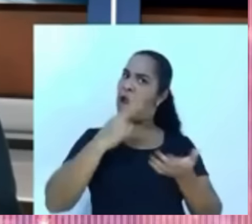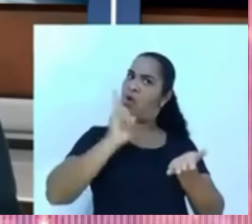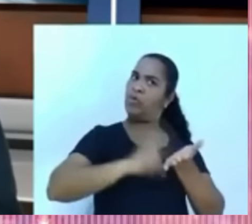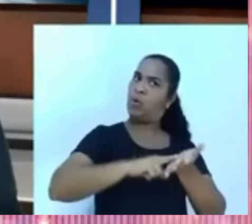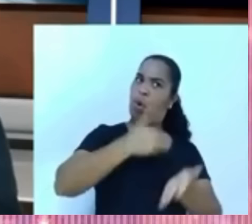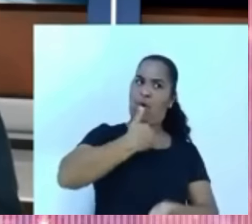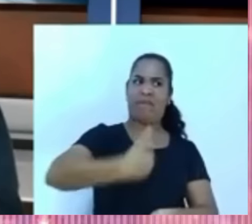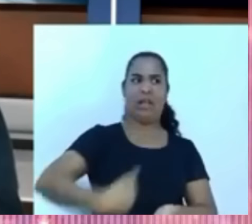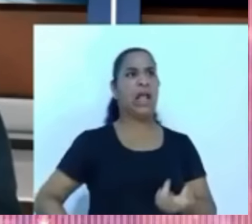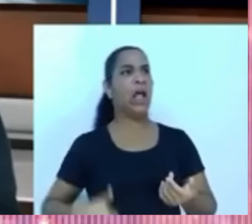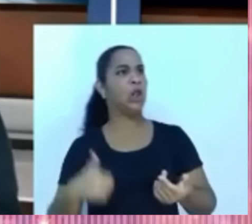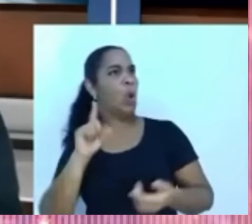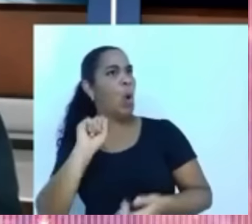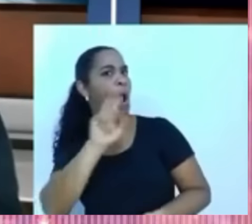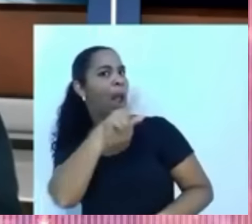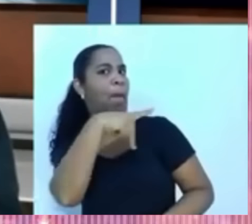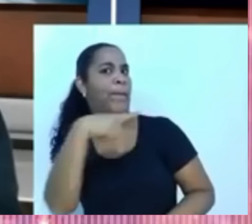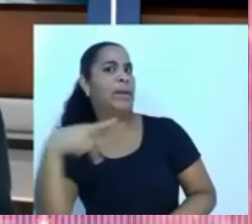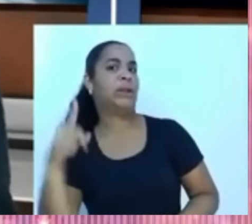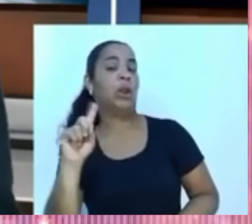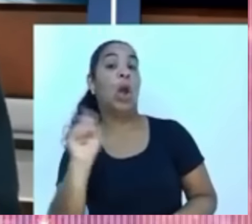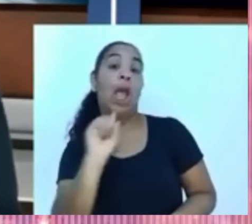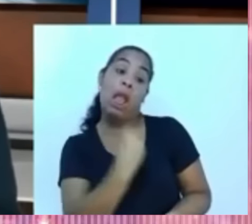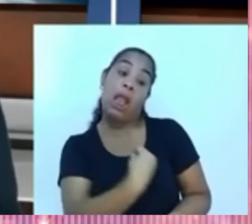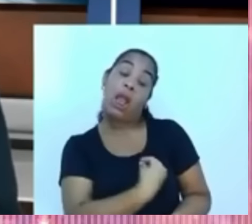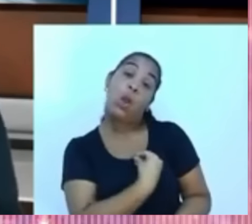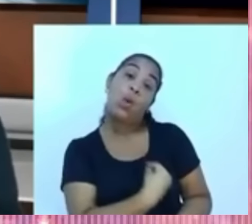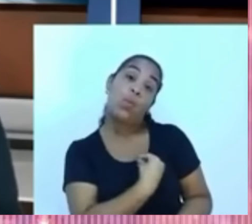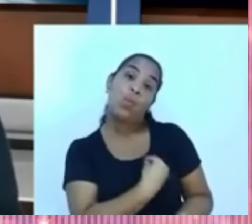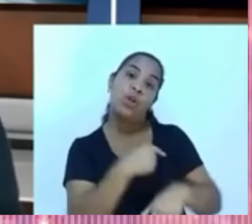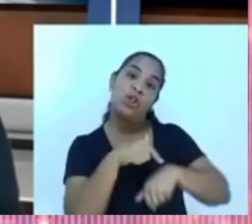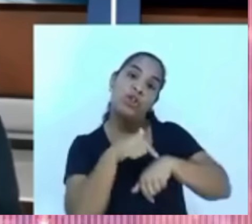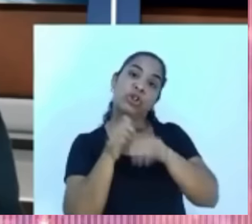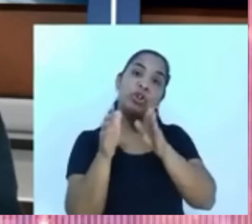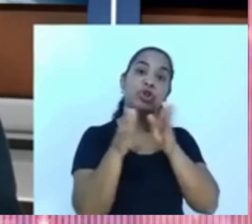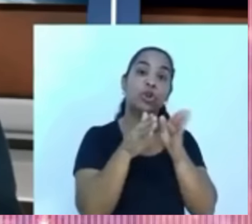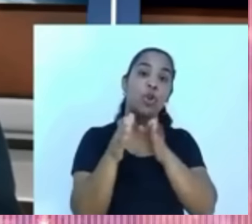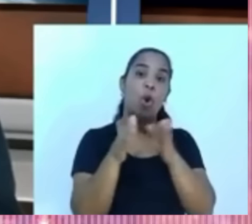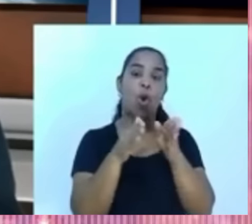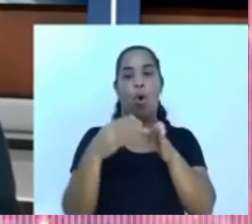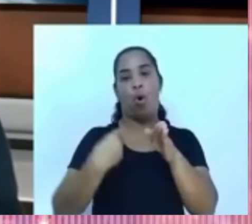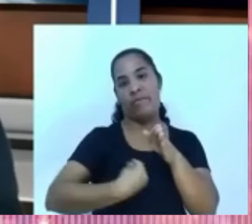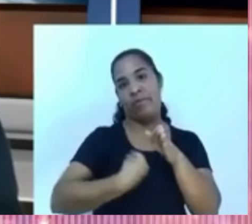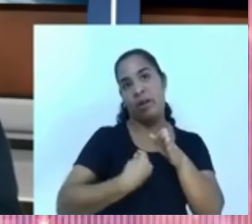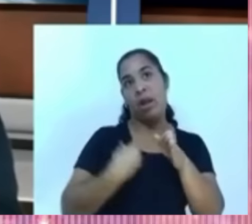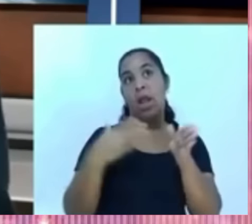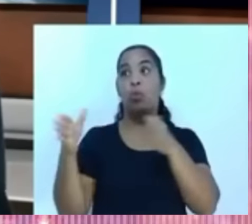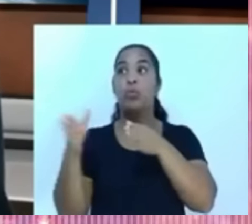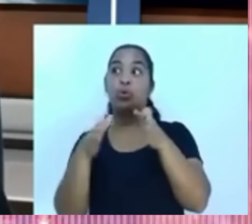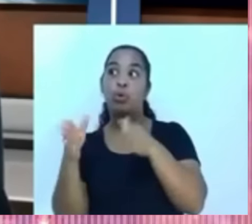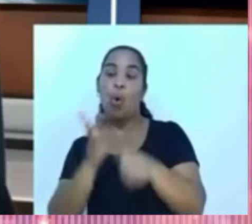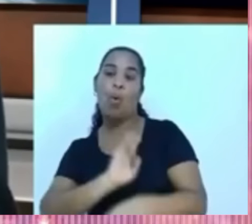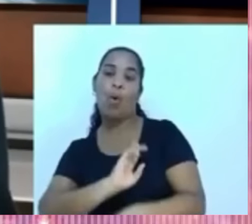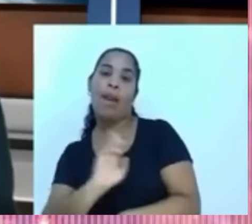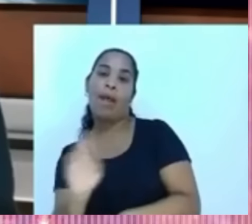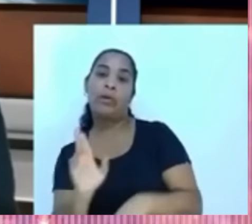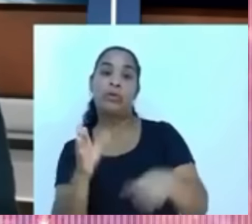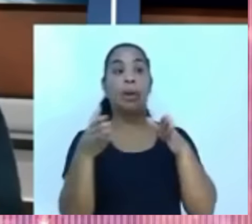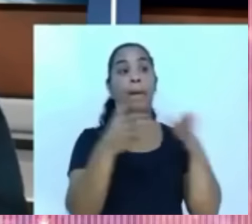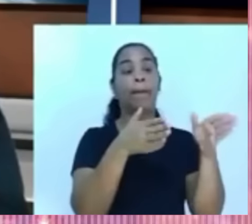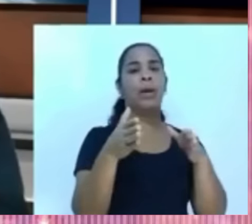presidente não sou eu estou Governador eu estou religioso eu estou porque estamos